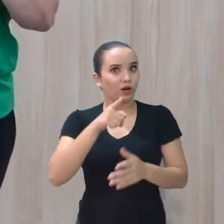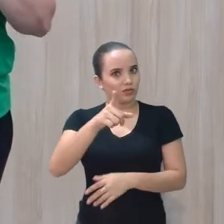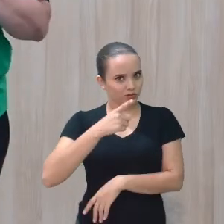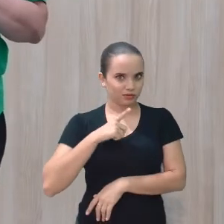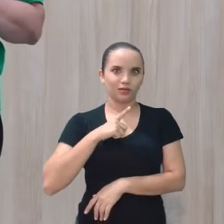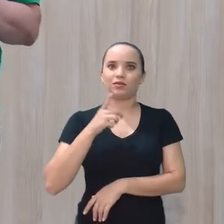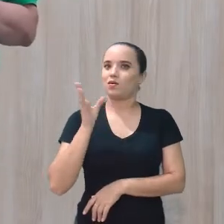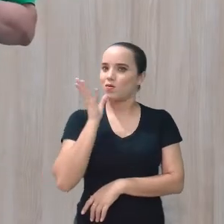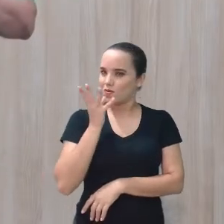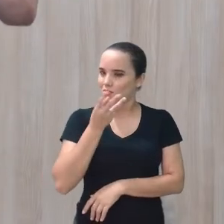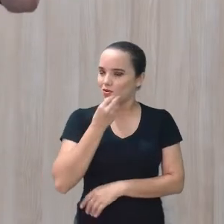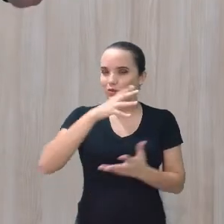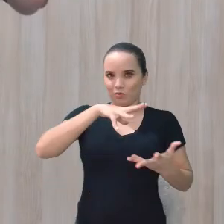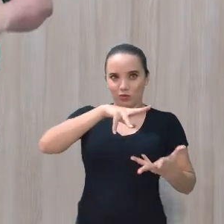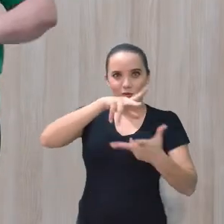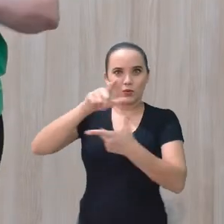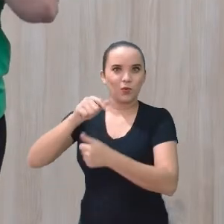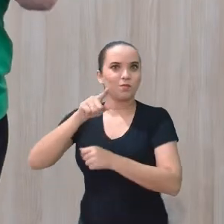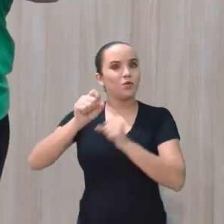e pode